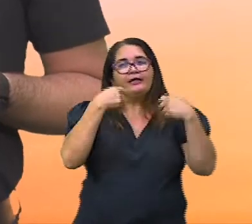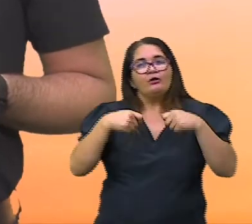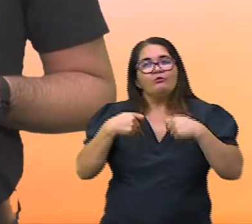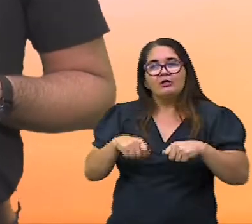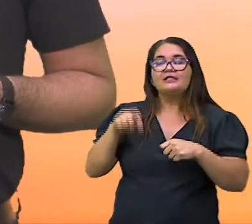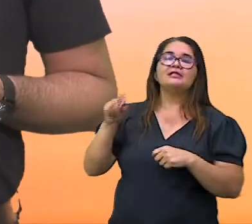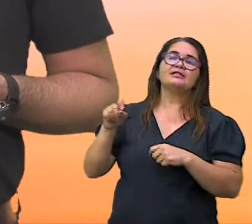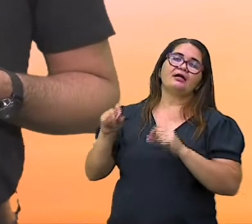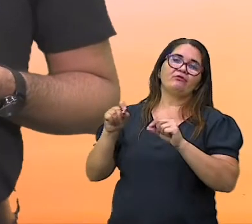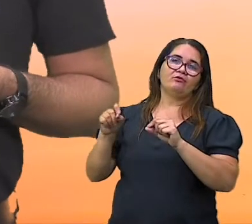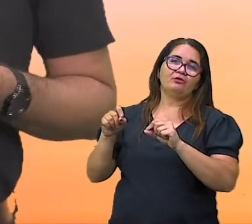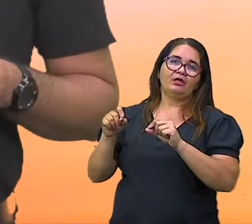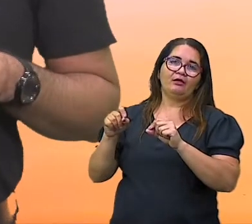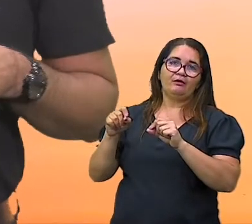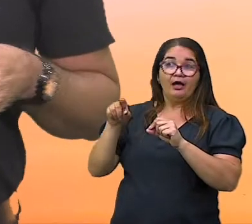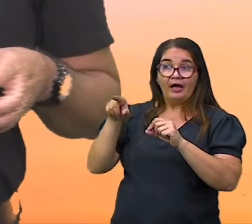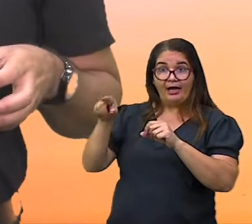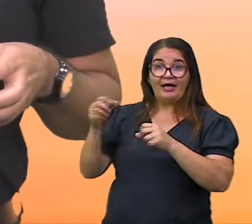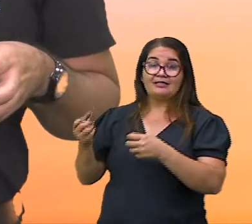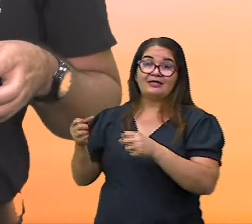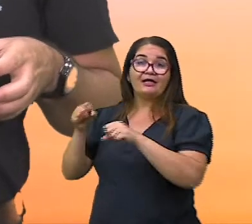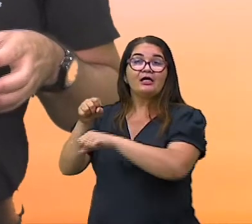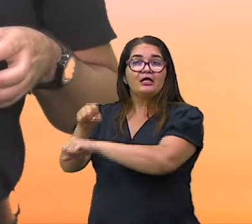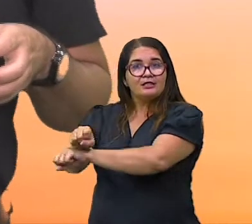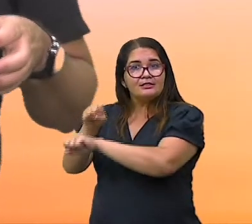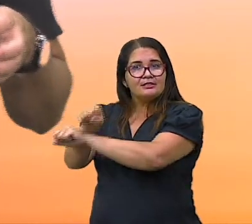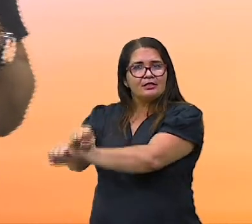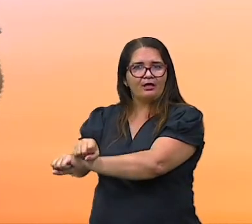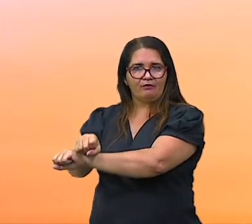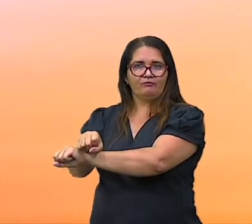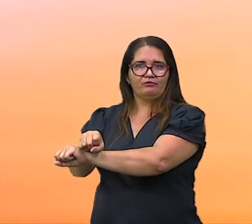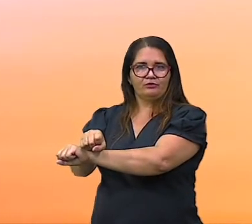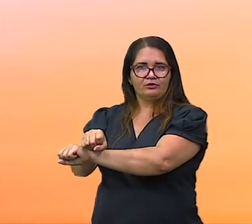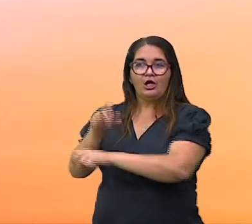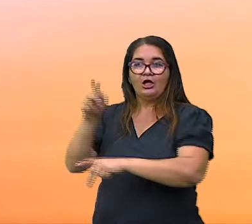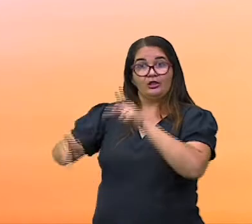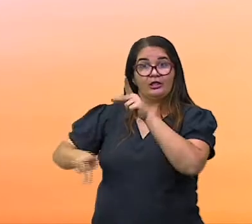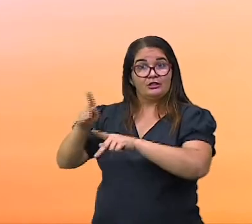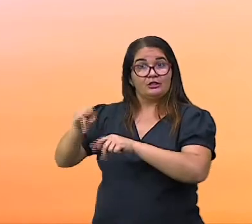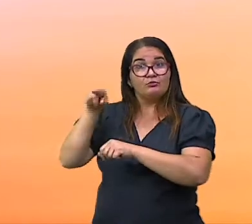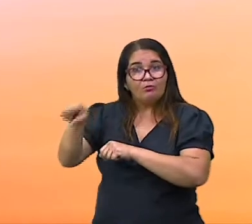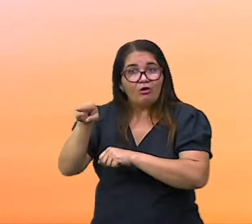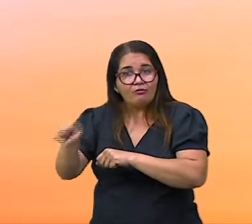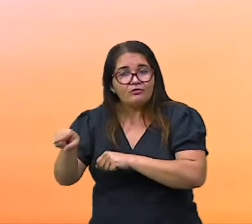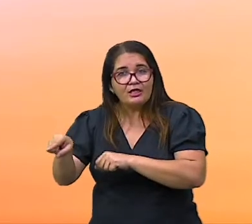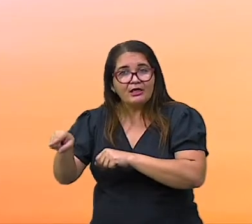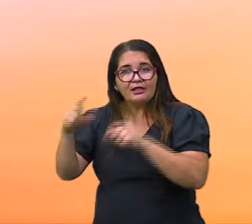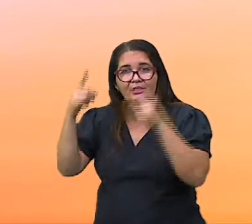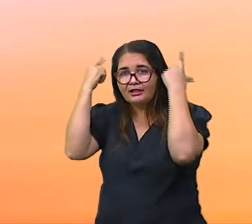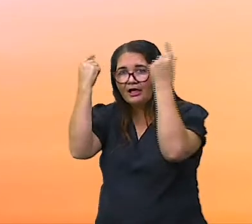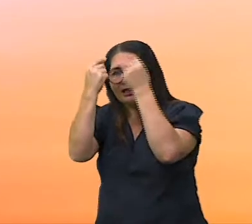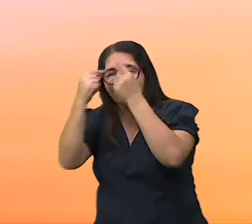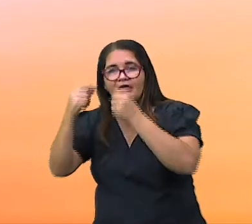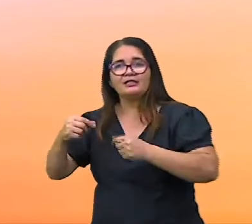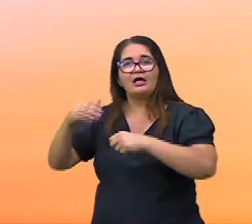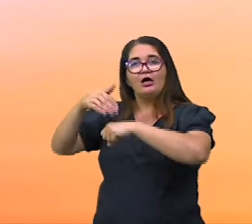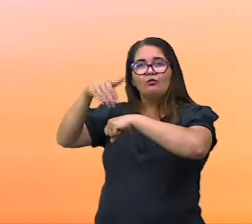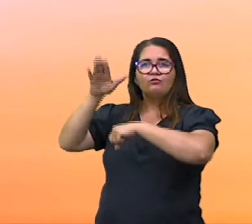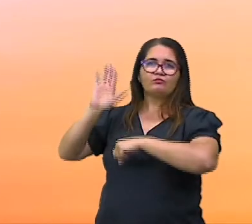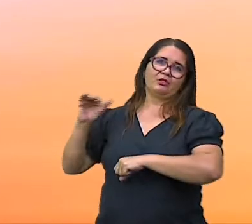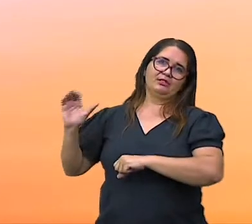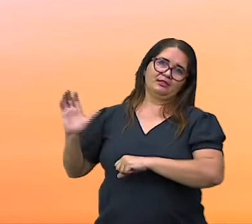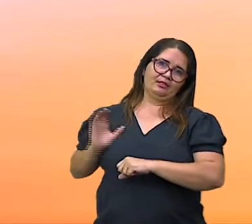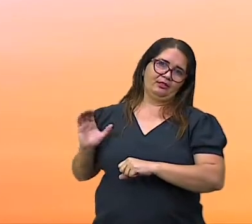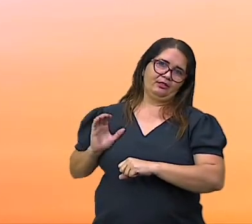que Esparta, ao sul da Grécia, foi a maior das polis. Durante esse processo de estabelecimento